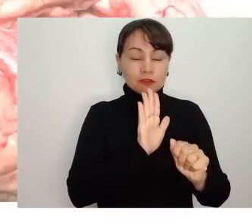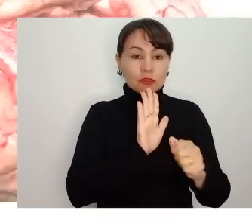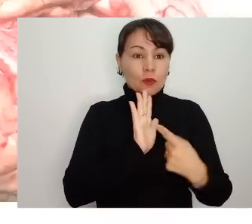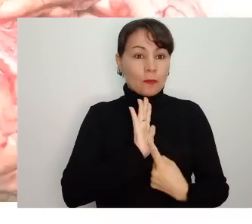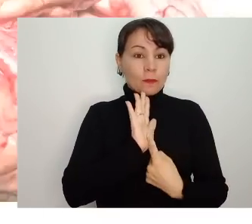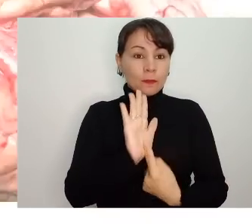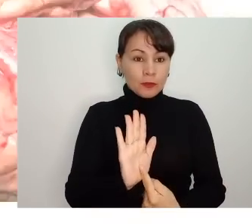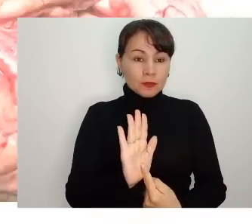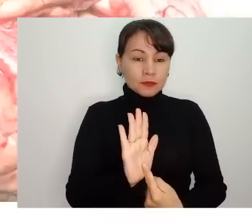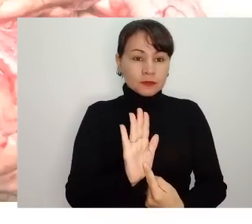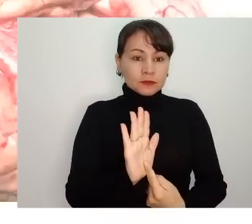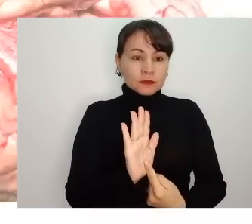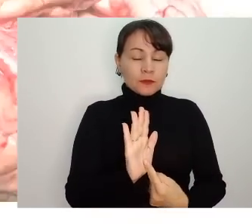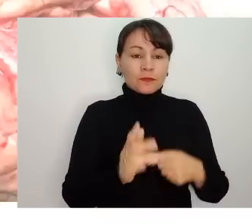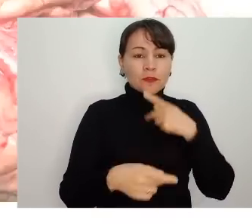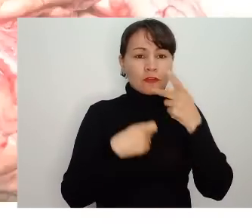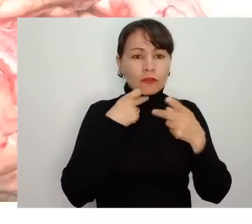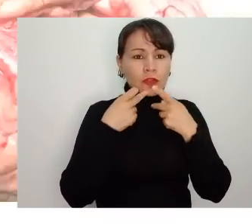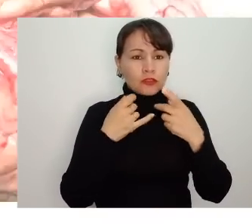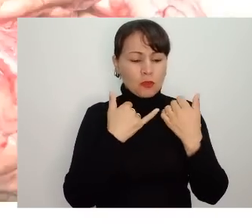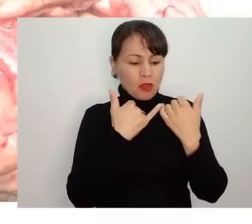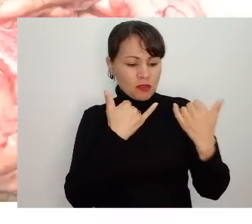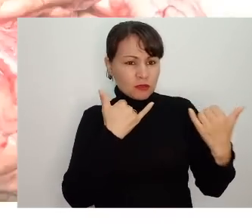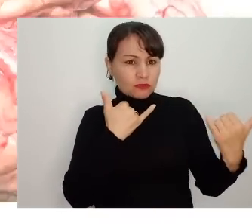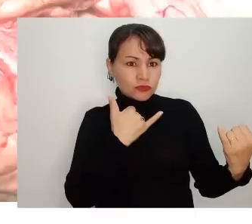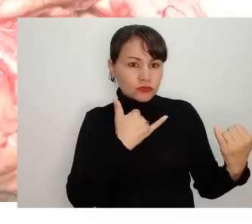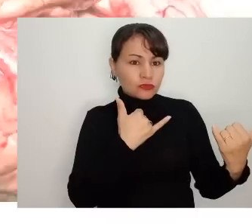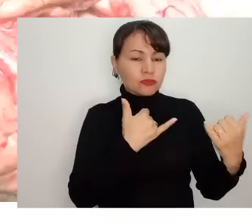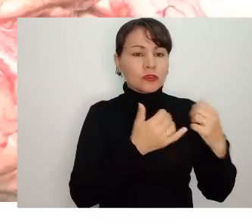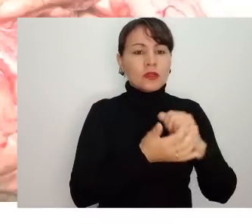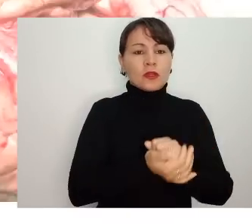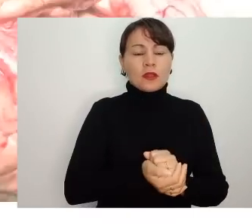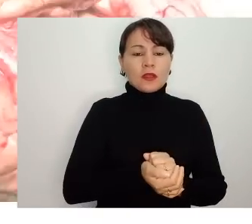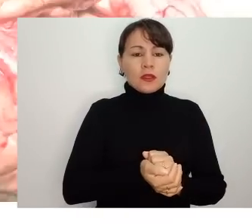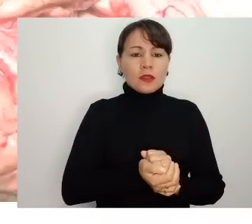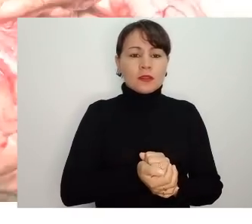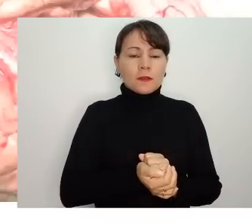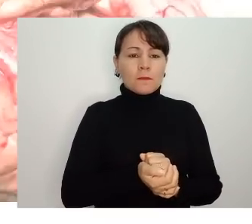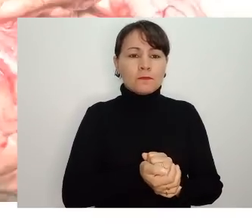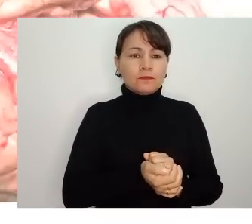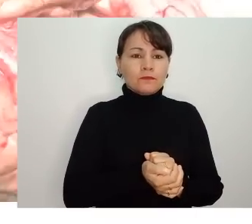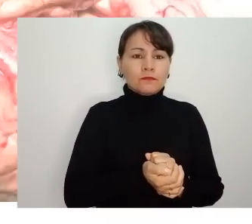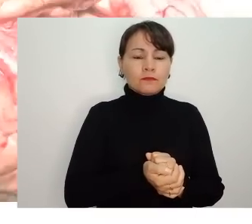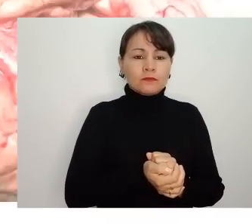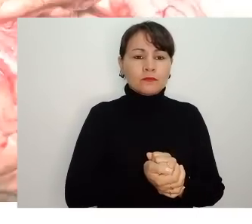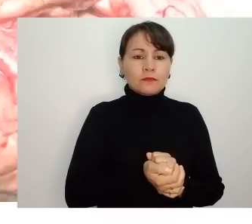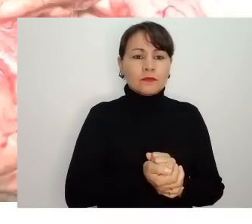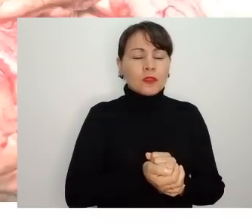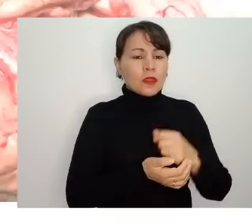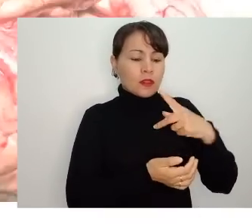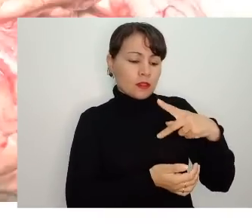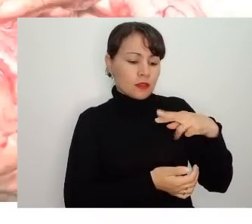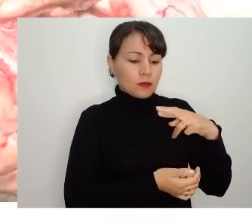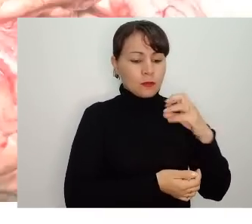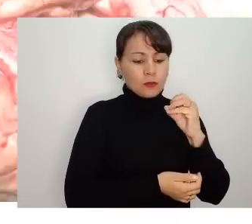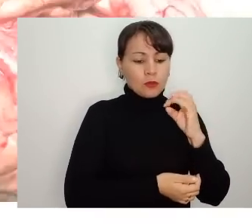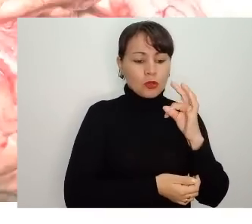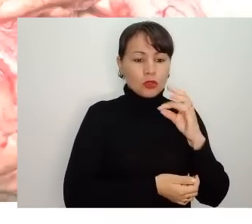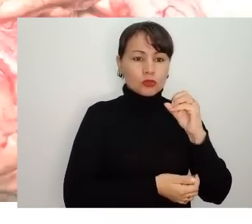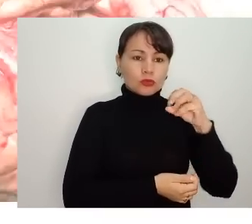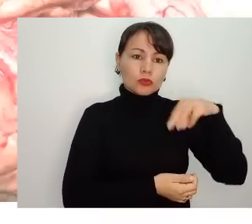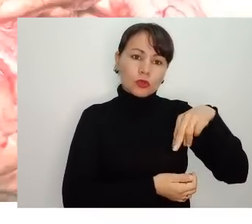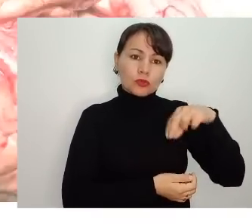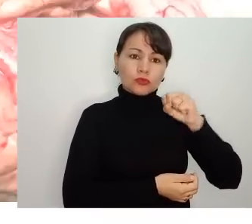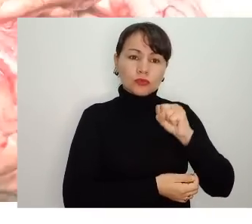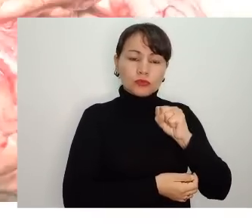é um artigo que mostra, ele fala sobre energia, entropia e tunelamento quântico de prótons e